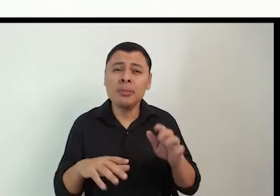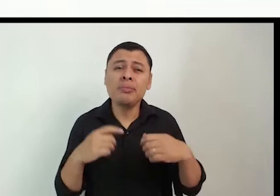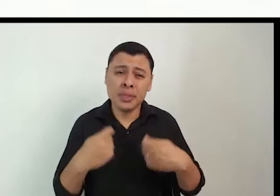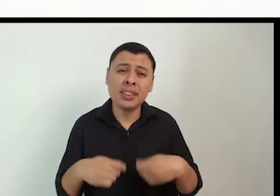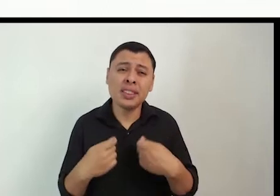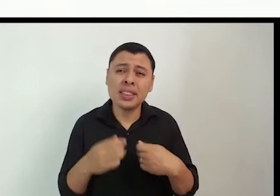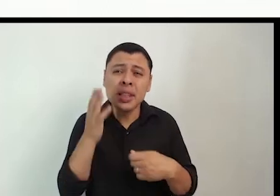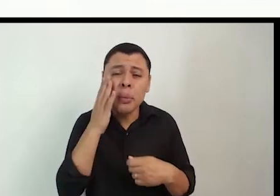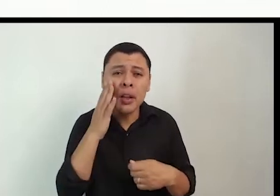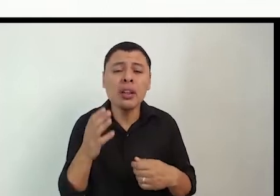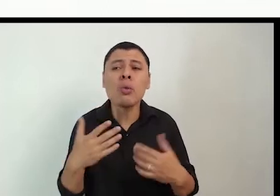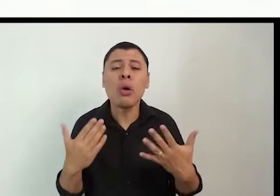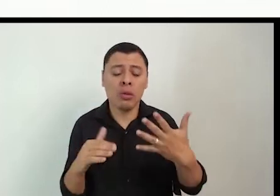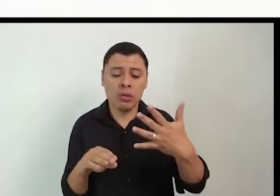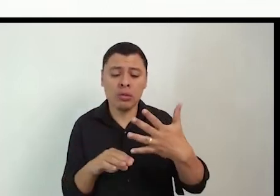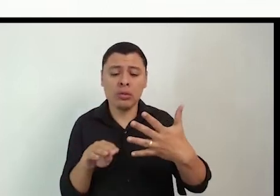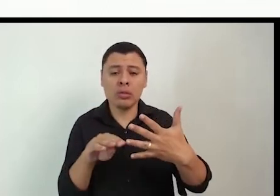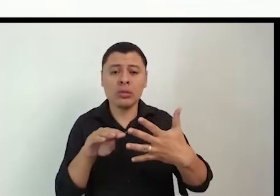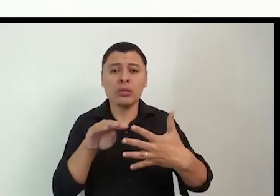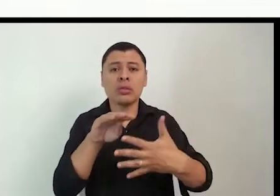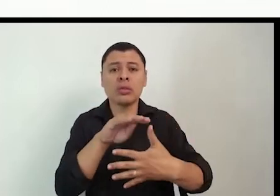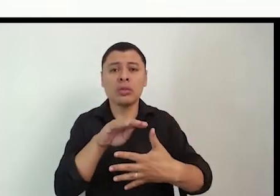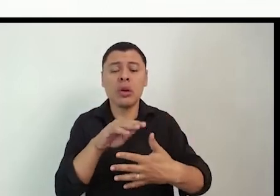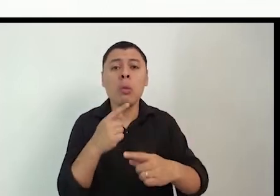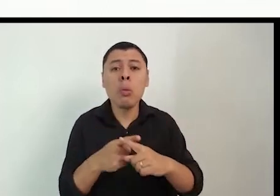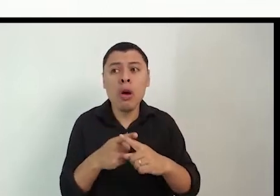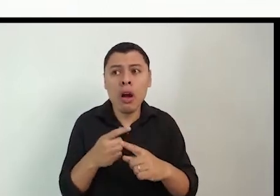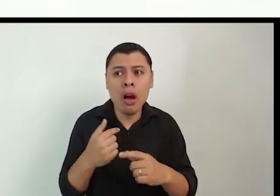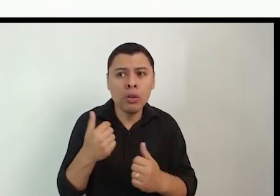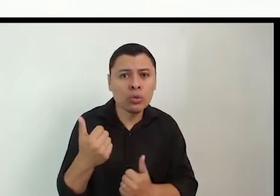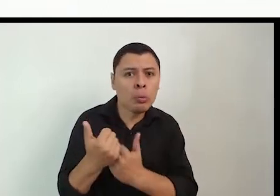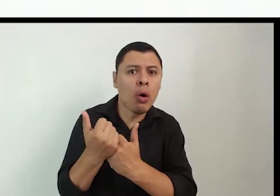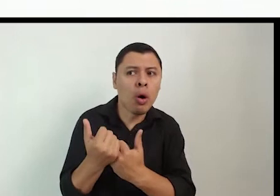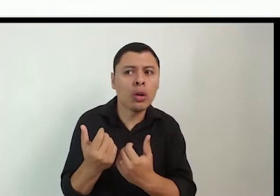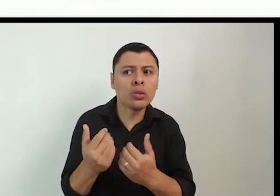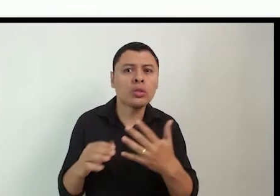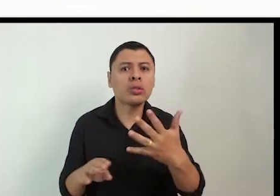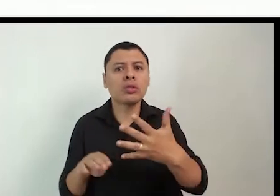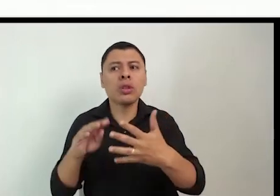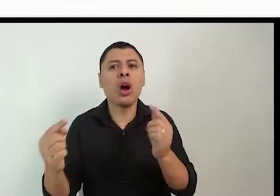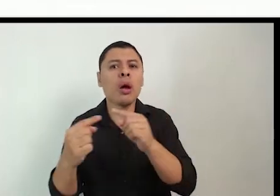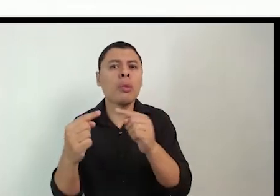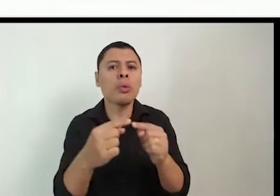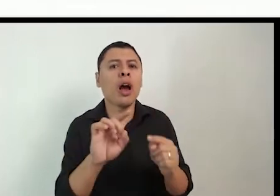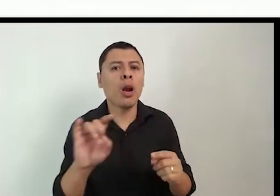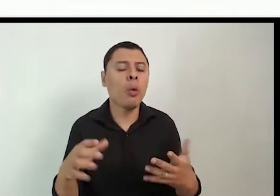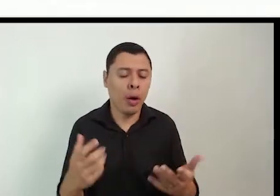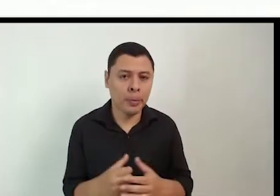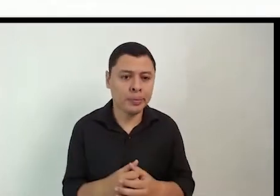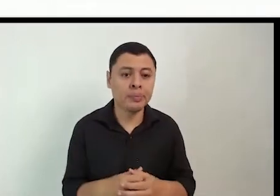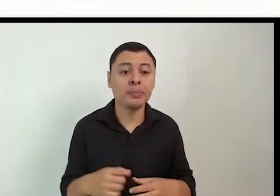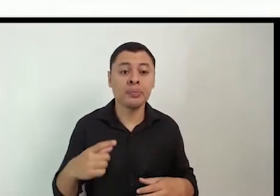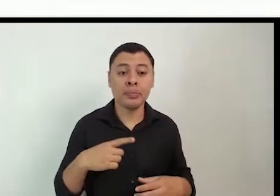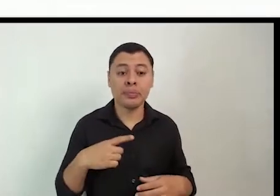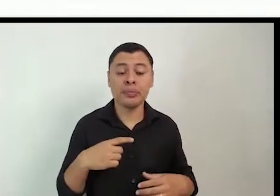categorização justamente pelo nível de suporte que a gente precisa. Então, no nível 1, a gente vê esse autismo leve, que